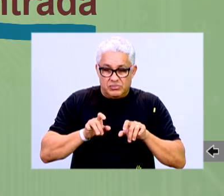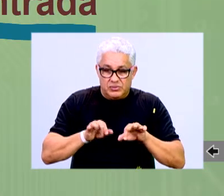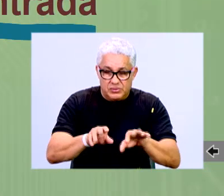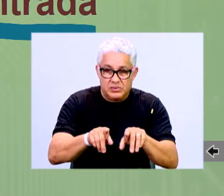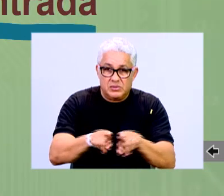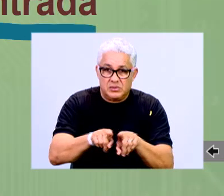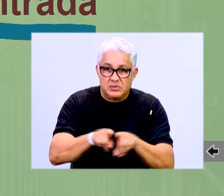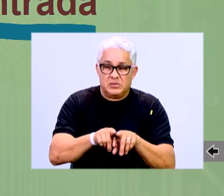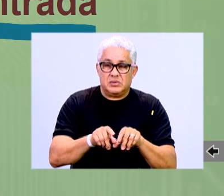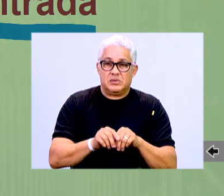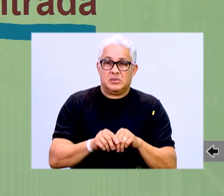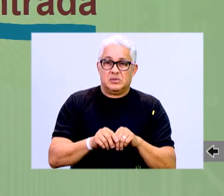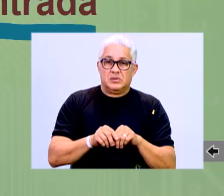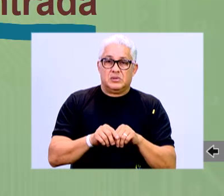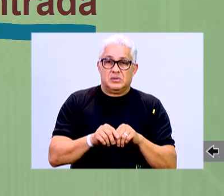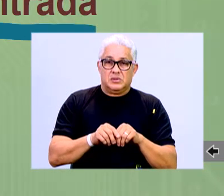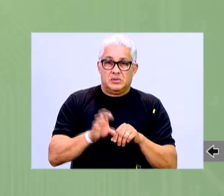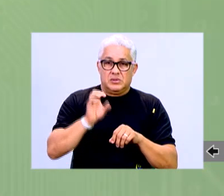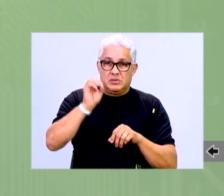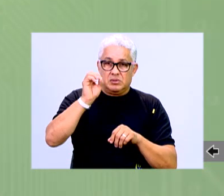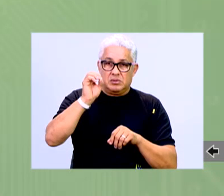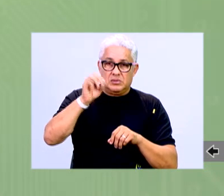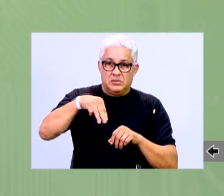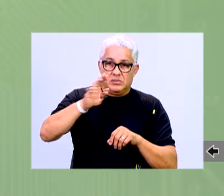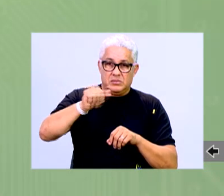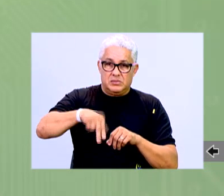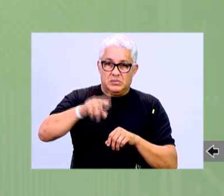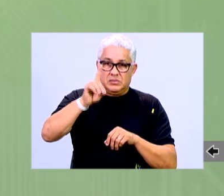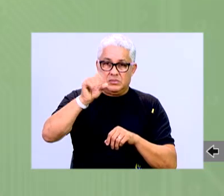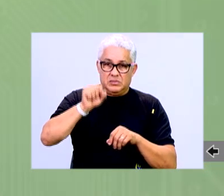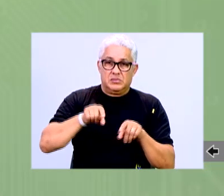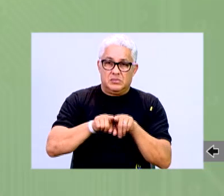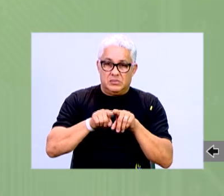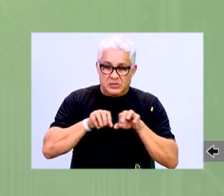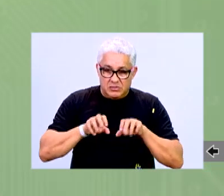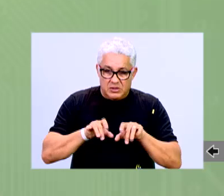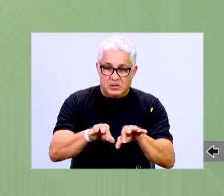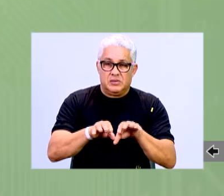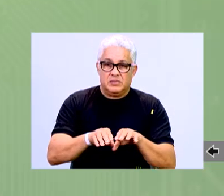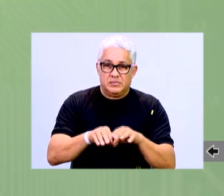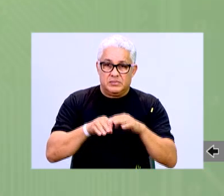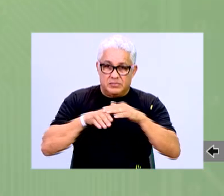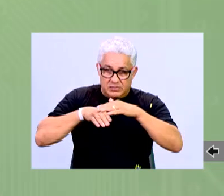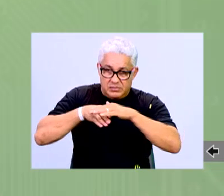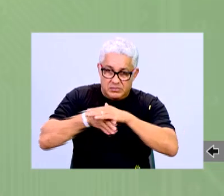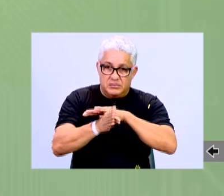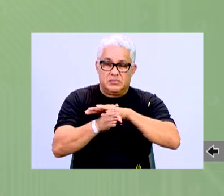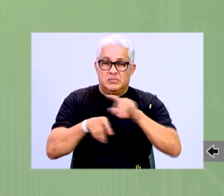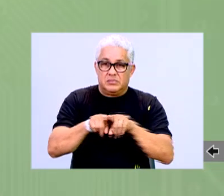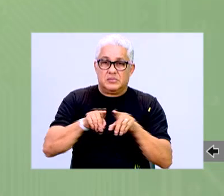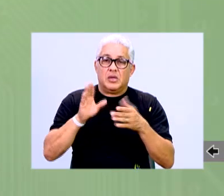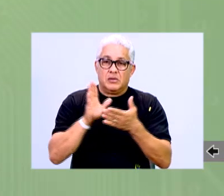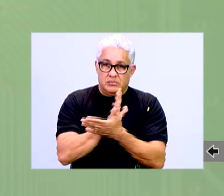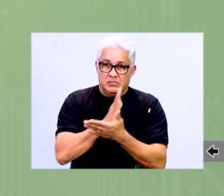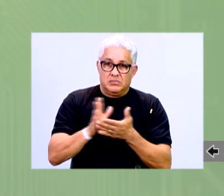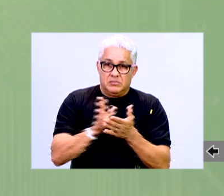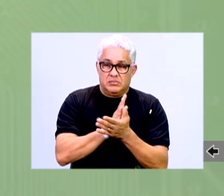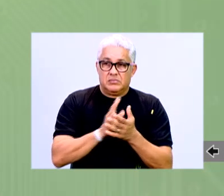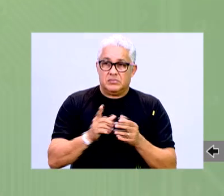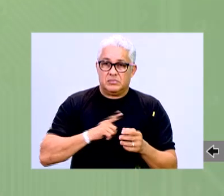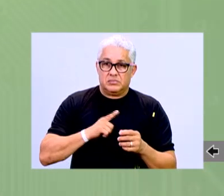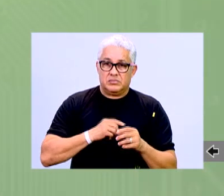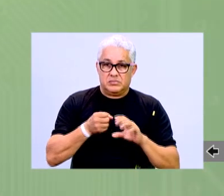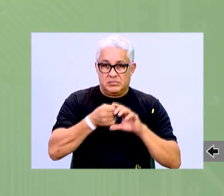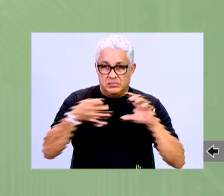entrada de comandos. existem algumas perspectivas